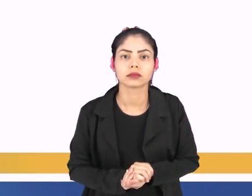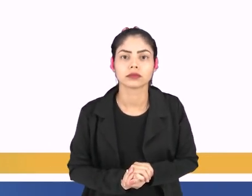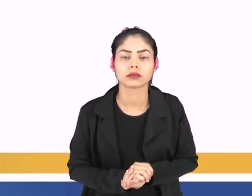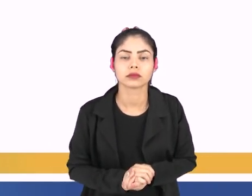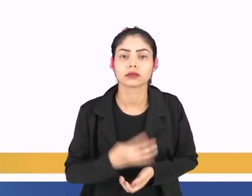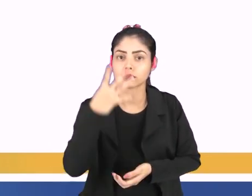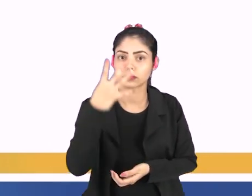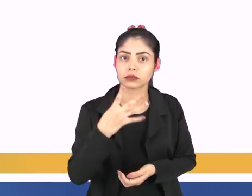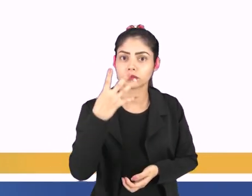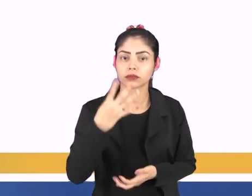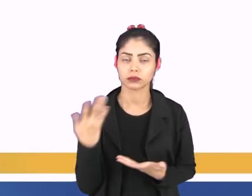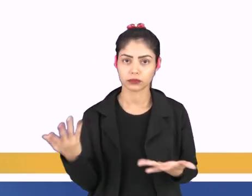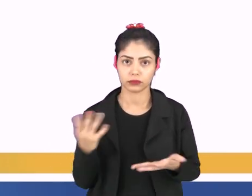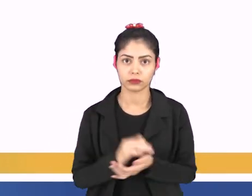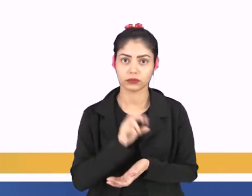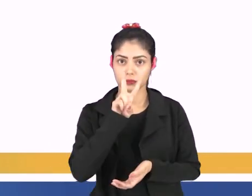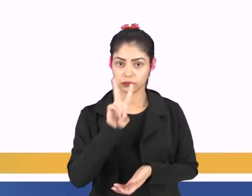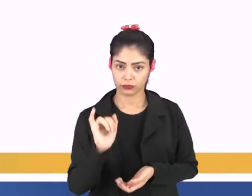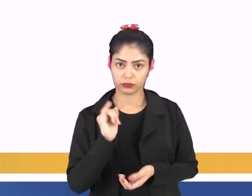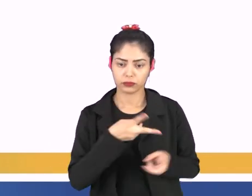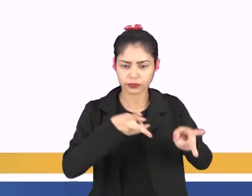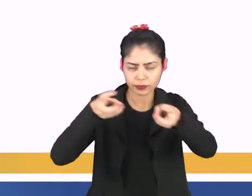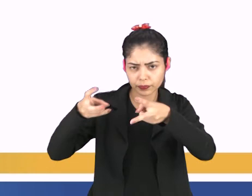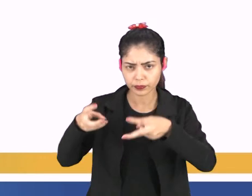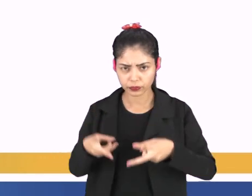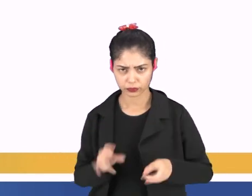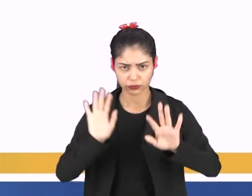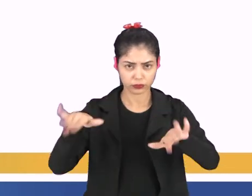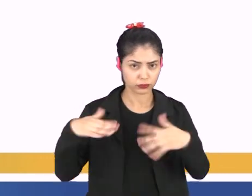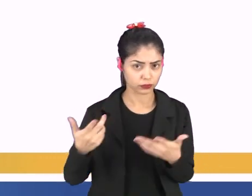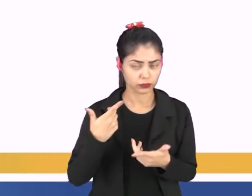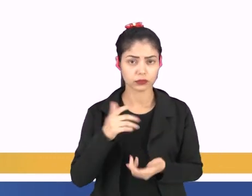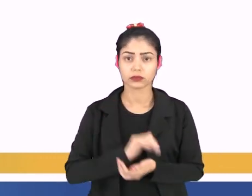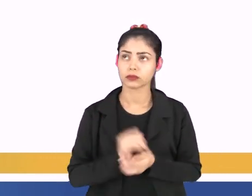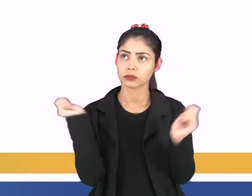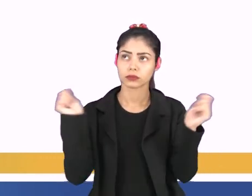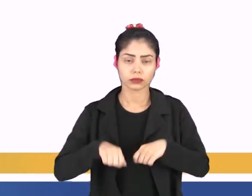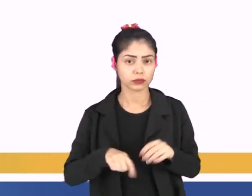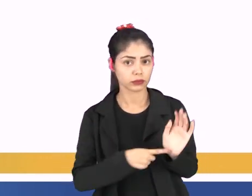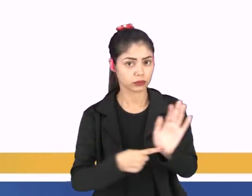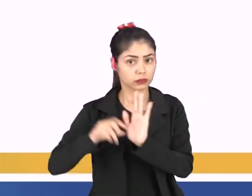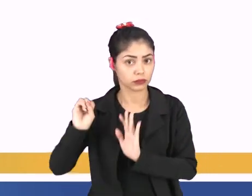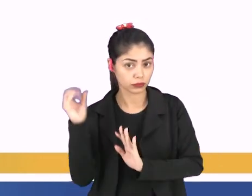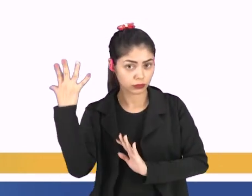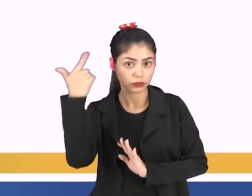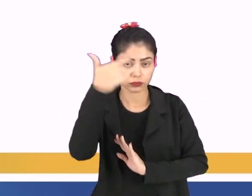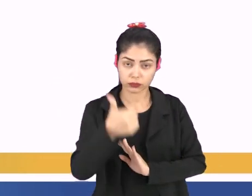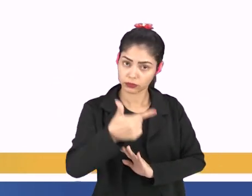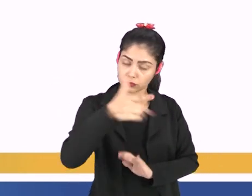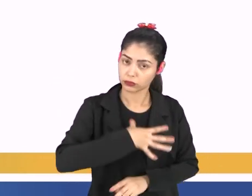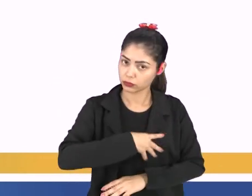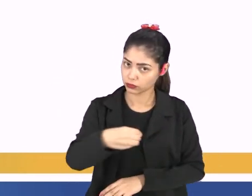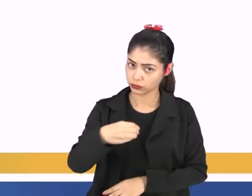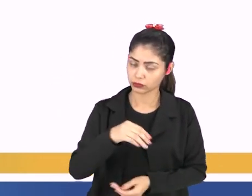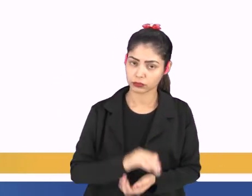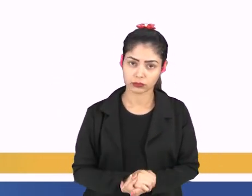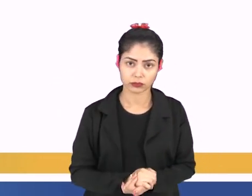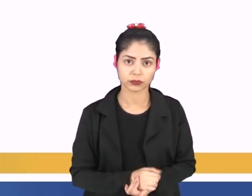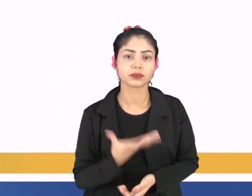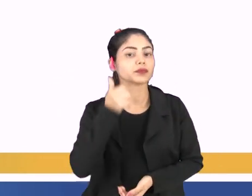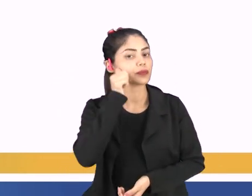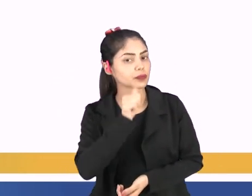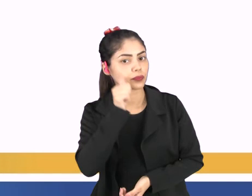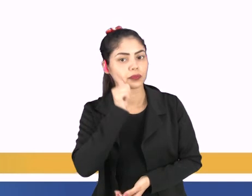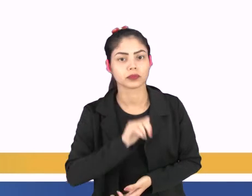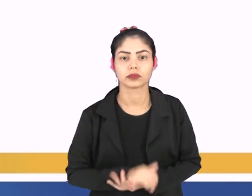elevado à 4ª potência e você vai perceber qual a probabilidade de acontecer 2 filhos do sexo